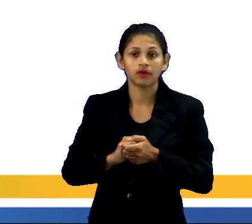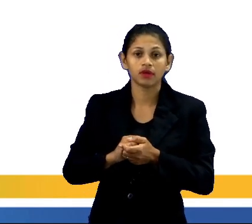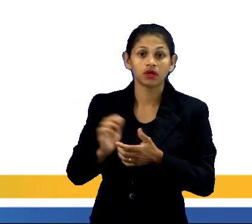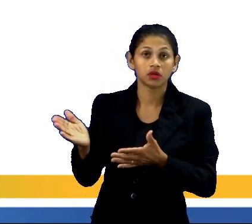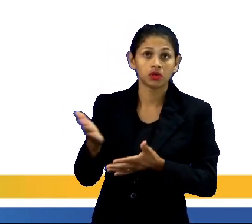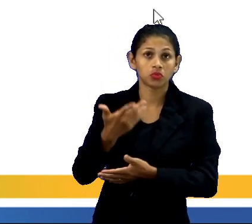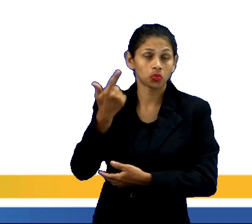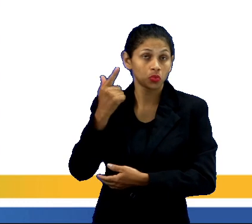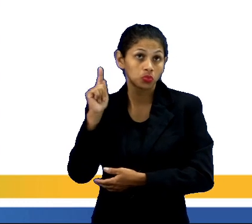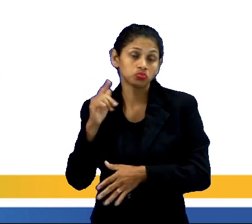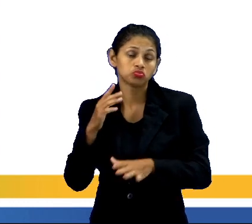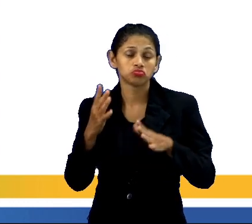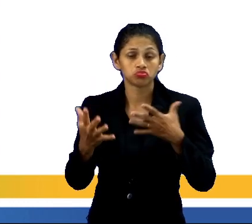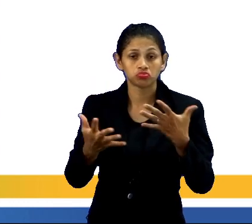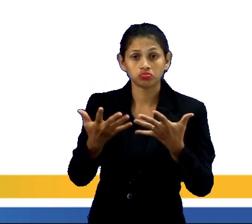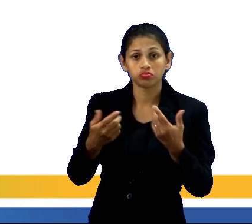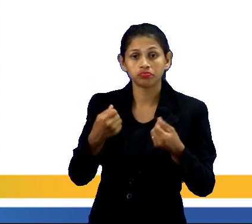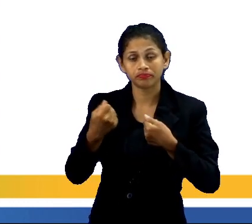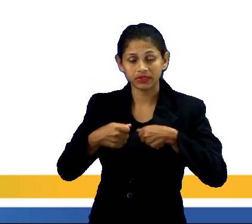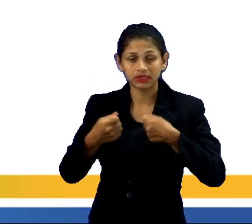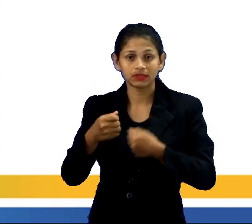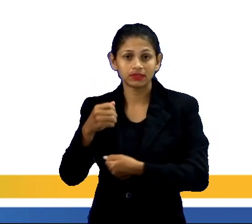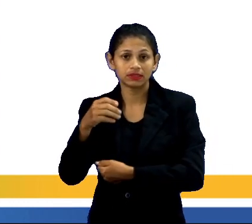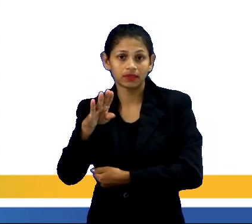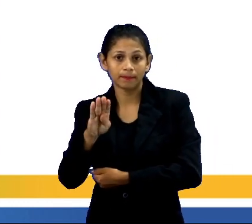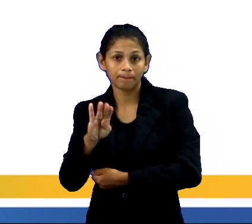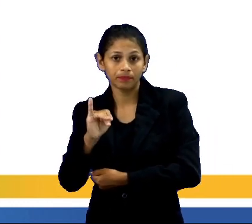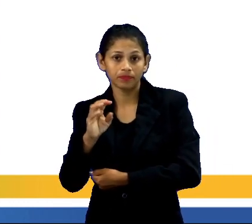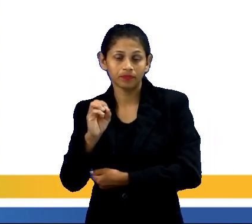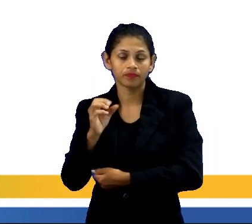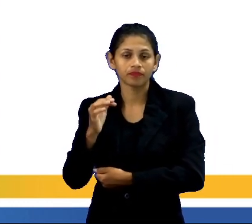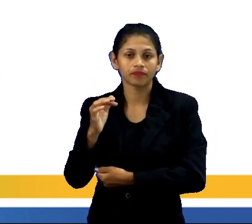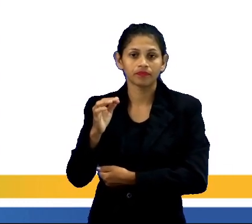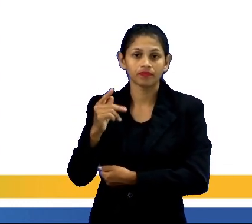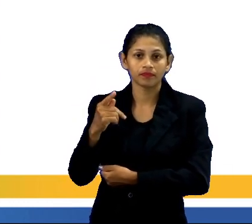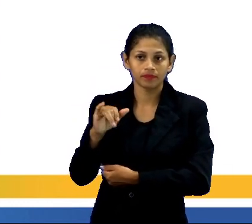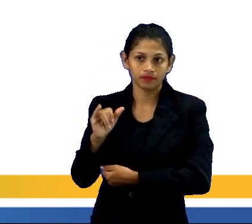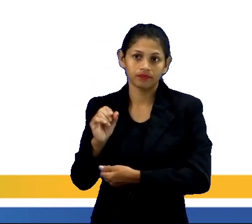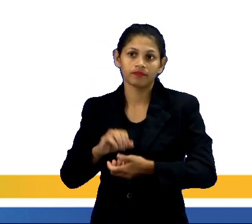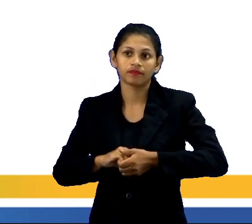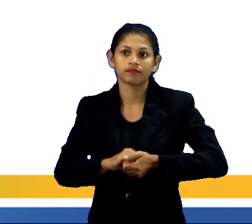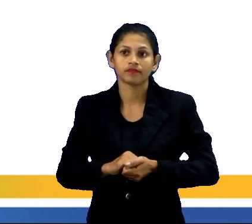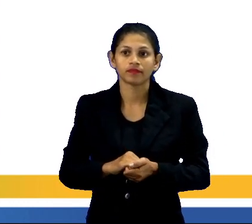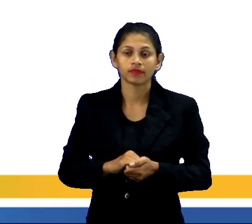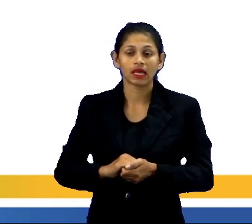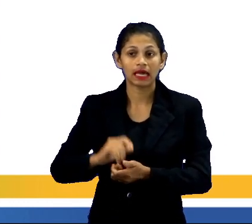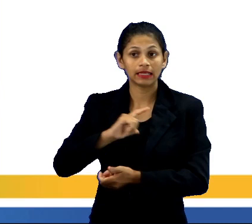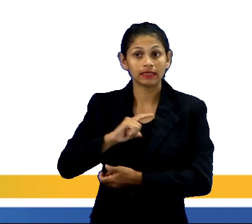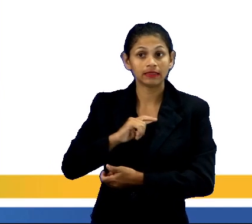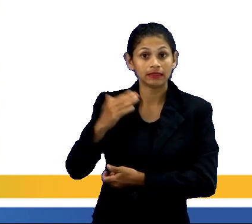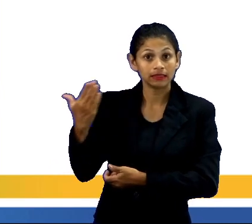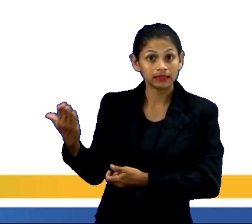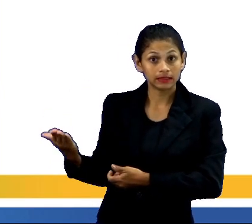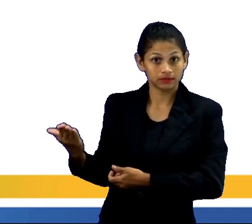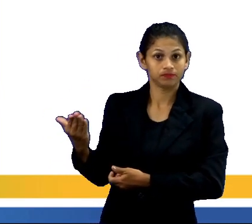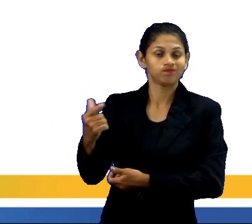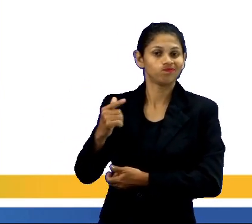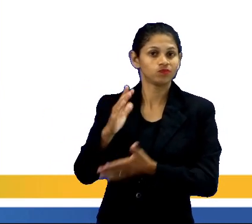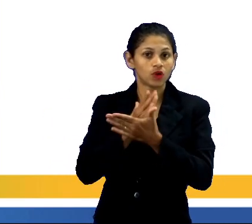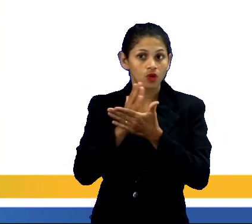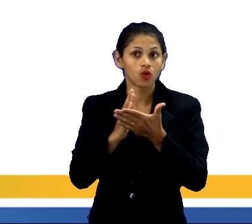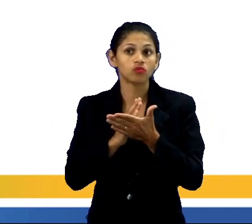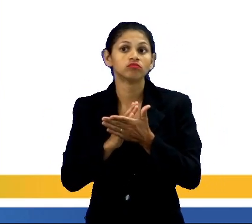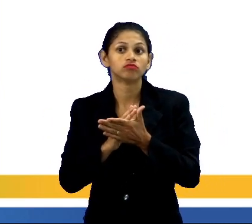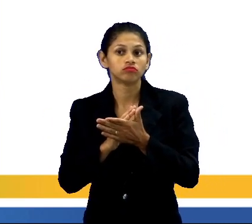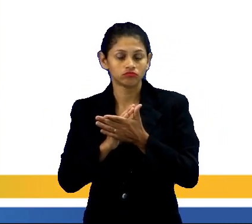Aqui a gente tem, né, a questão de algumas atitudes, né, que a gente pode realizar ali para combater,